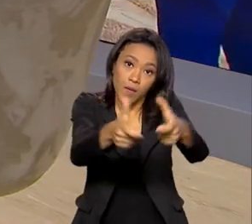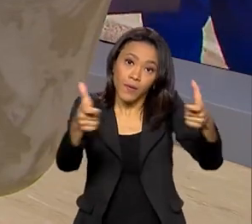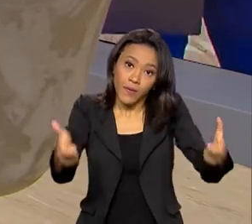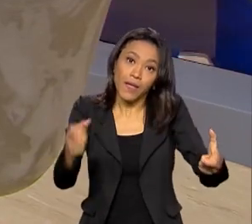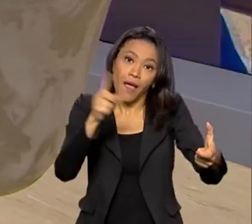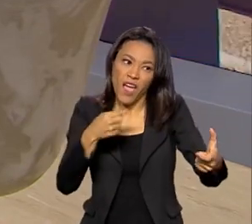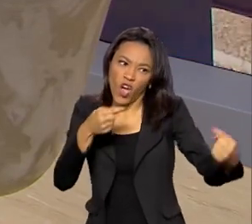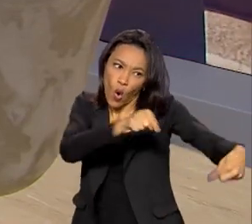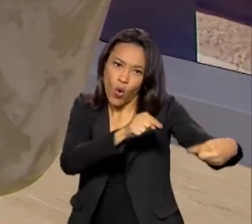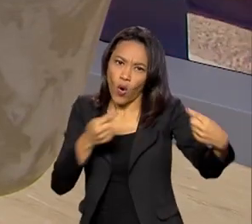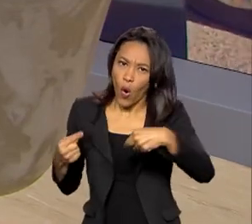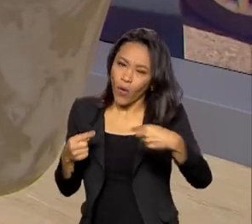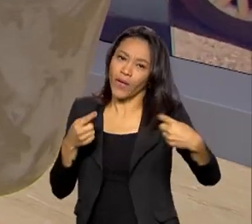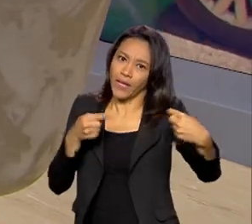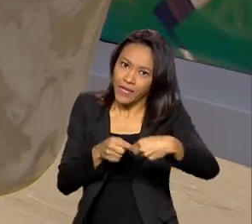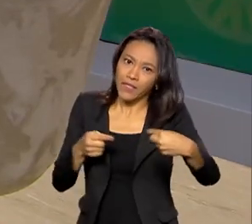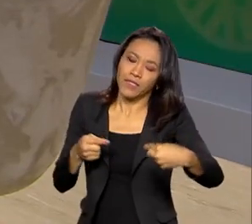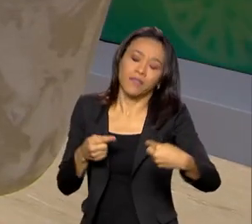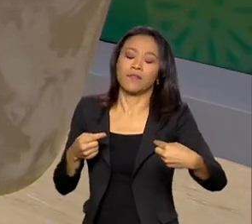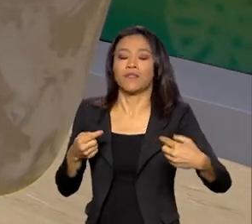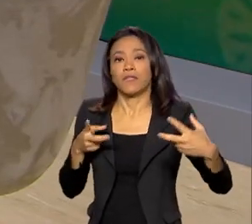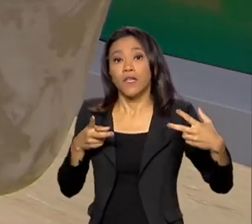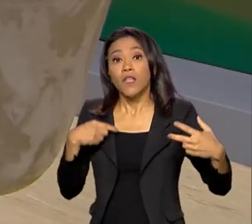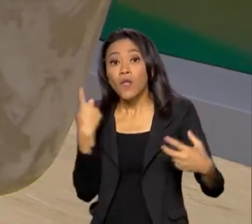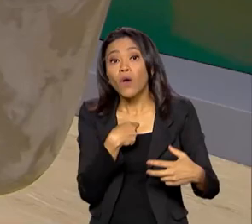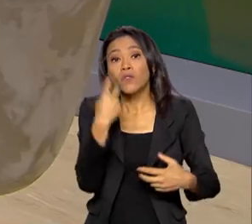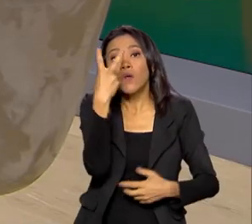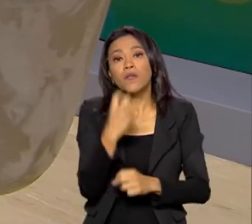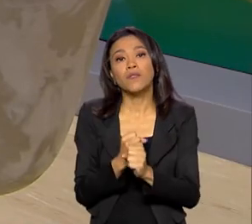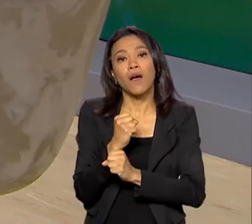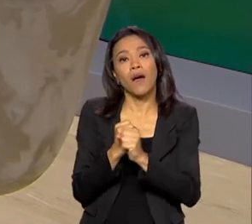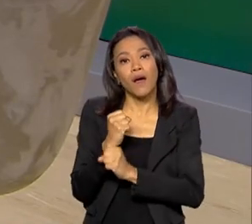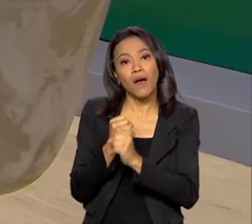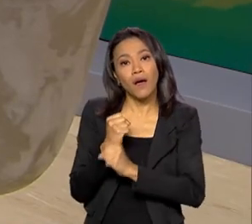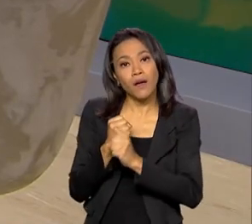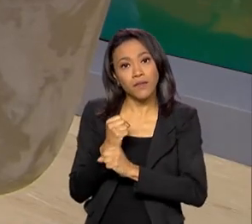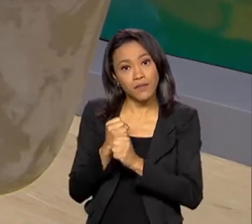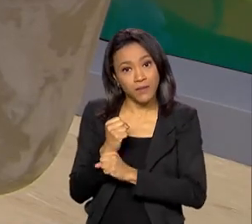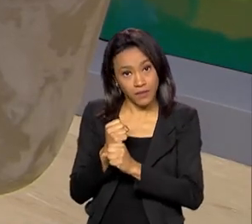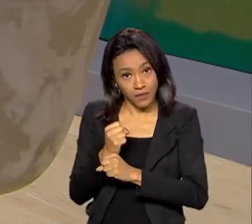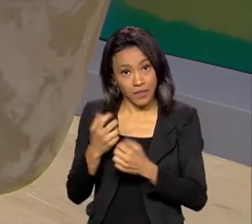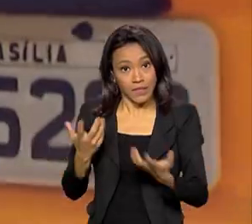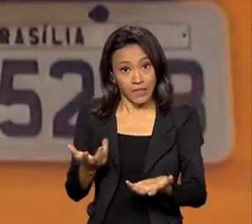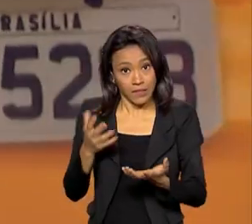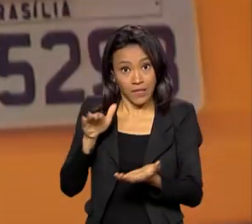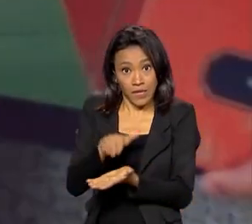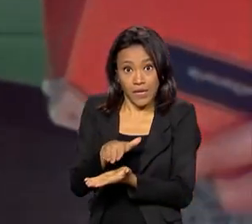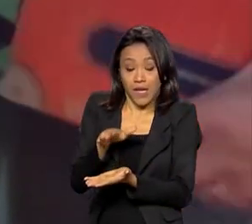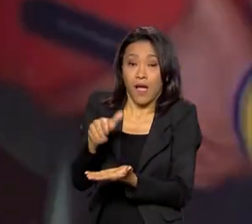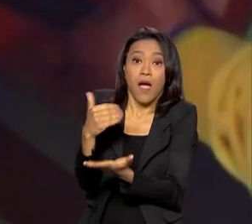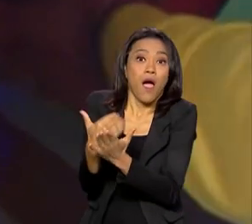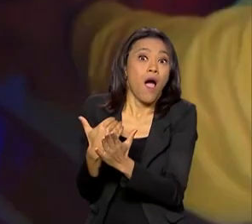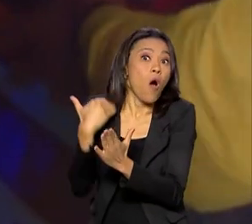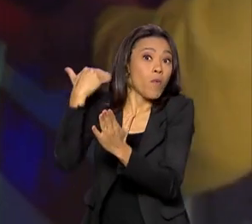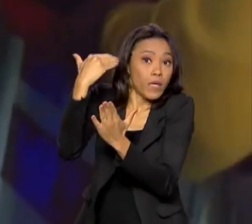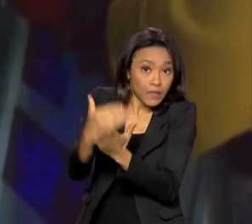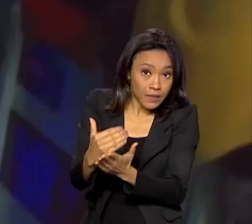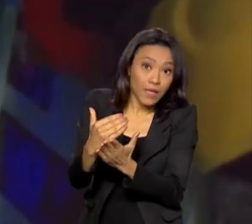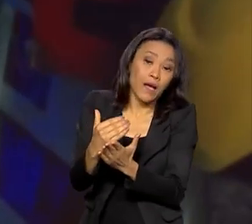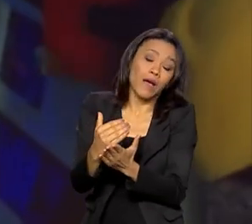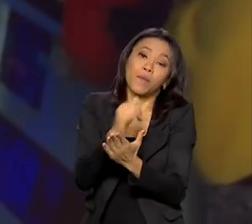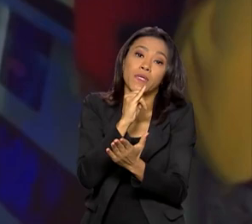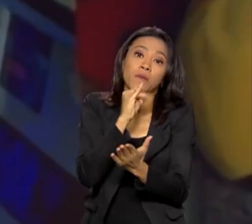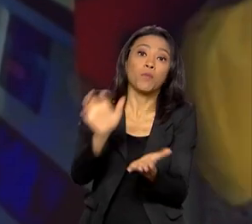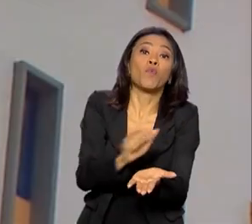nossos concorrentes, nós já estamos há 2 anos sem aumentar nossas encomendas nacionais e internacionais, como, por exemplo, o